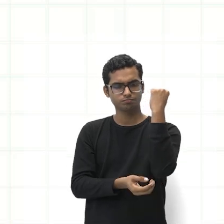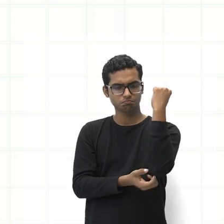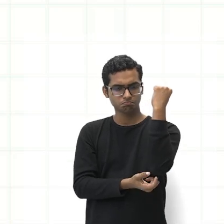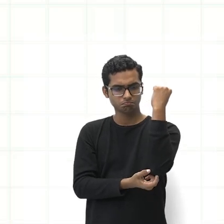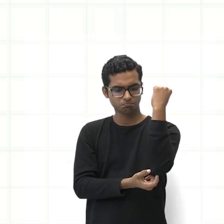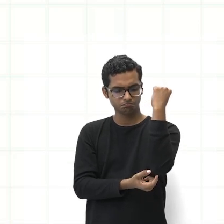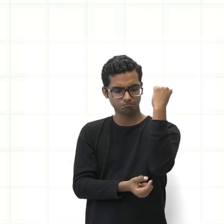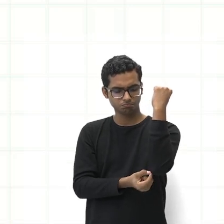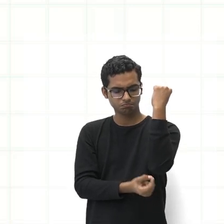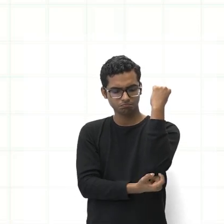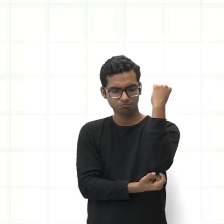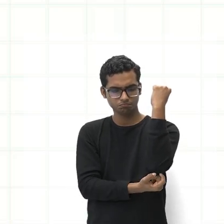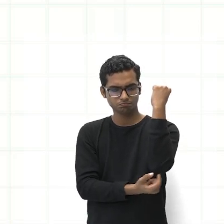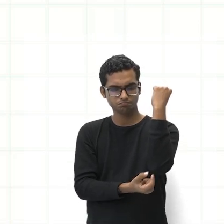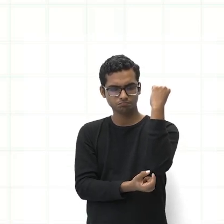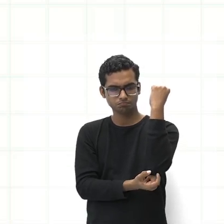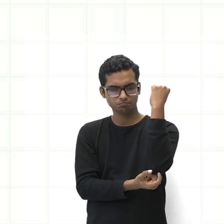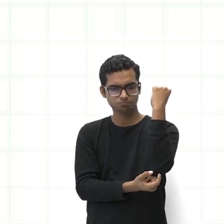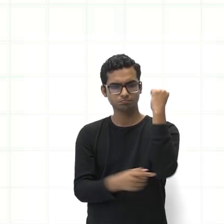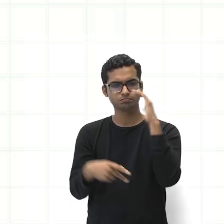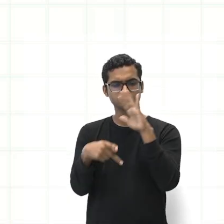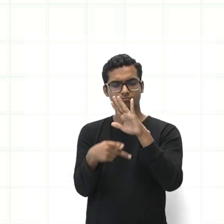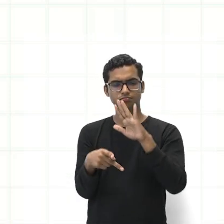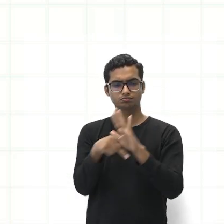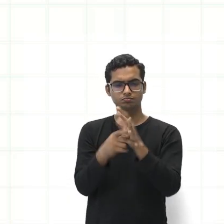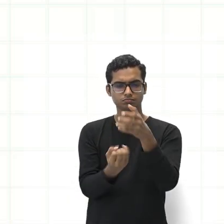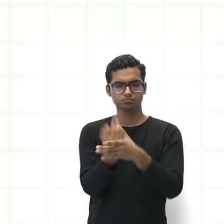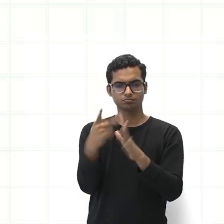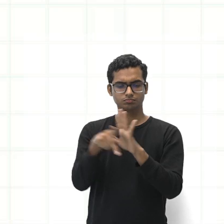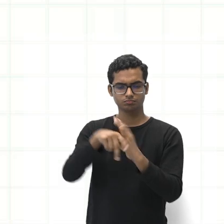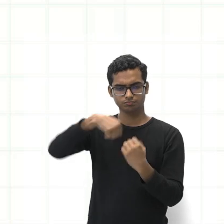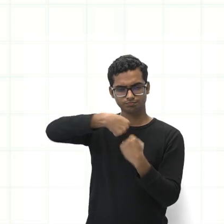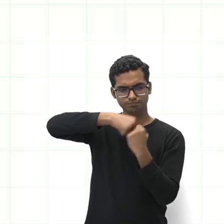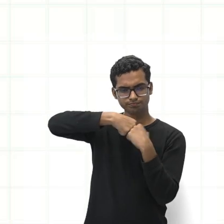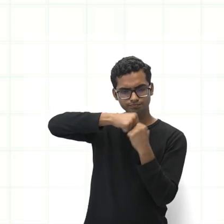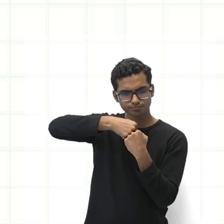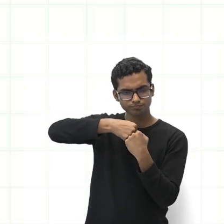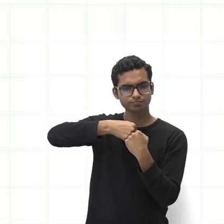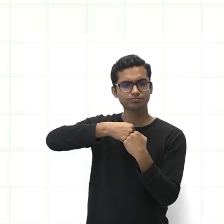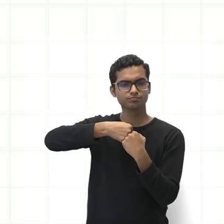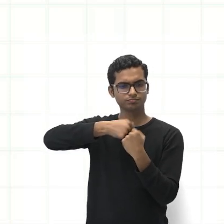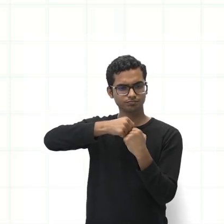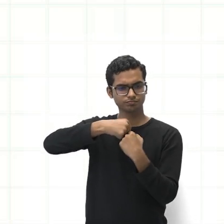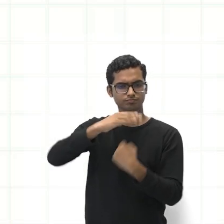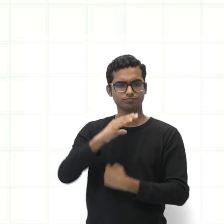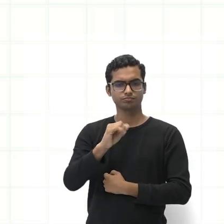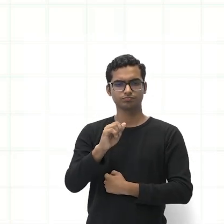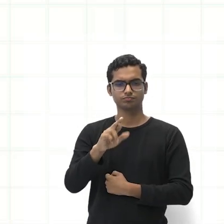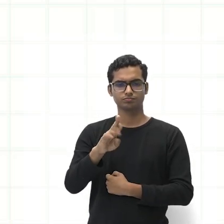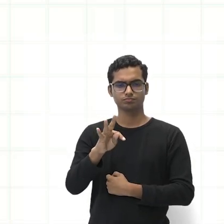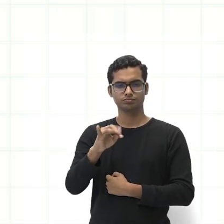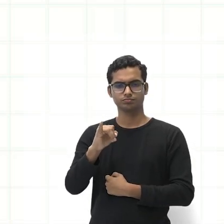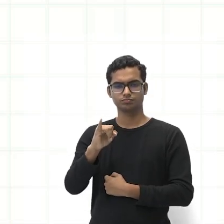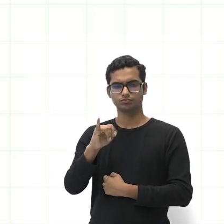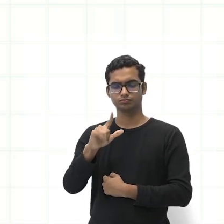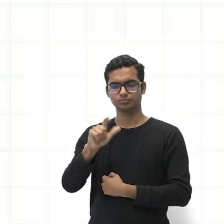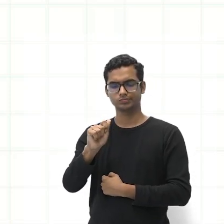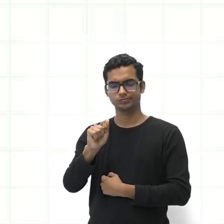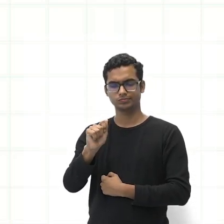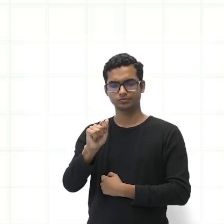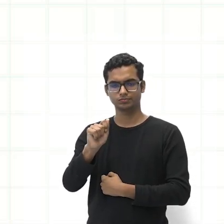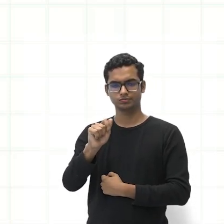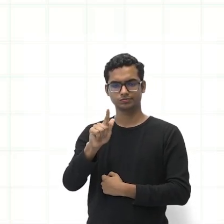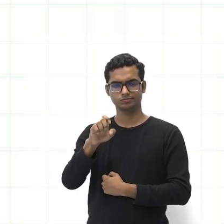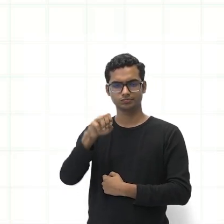é interrompido por quem? Pela produção da cartilagem articular. Cartilagem,